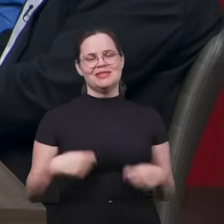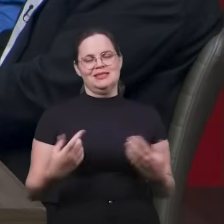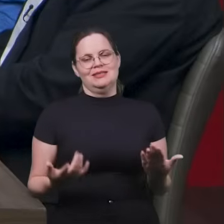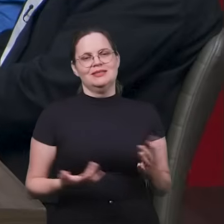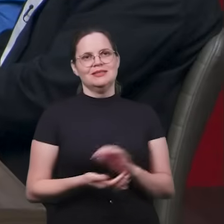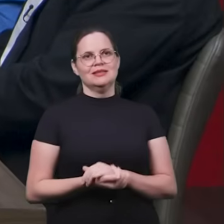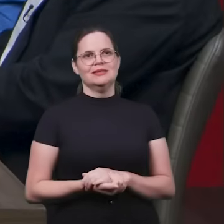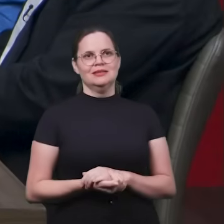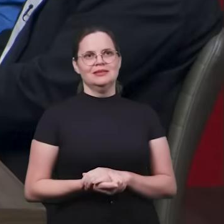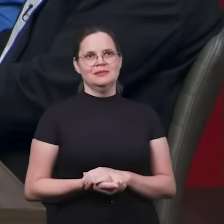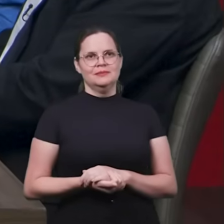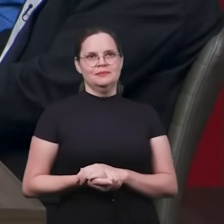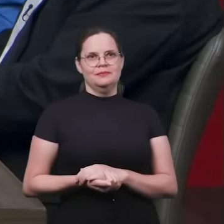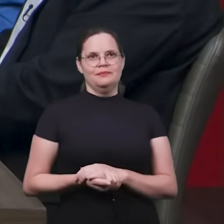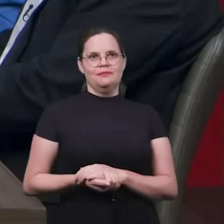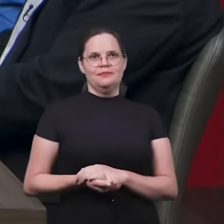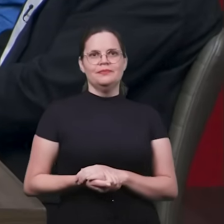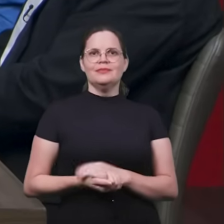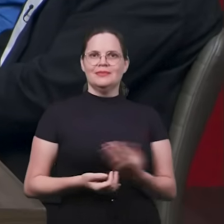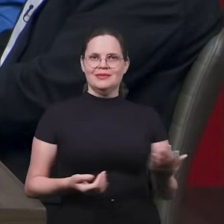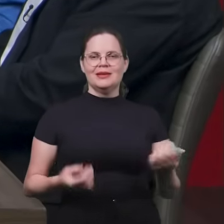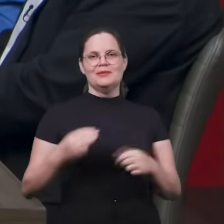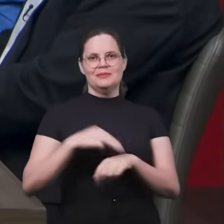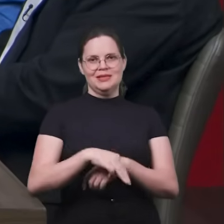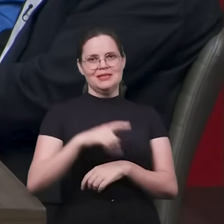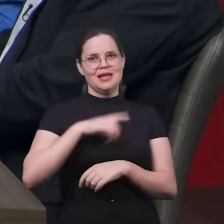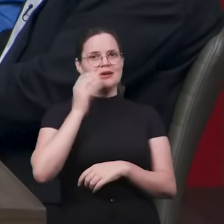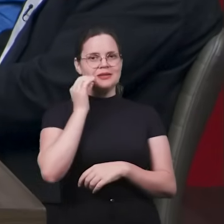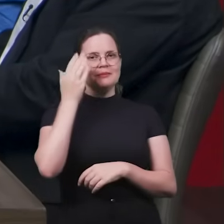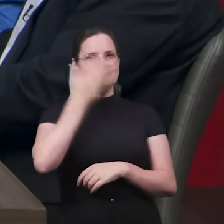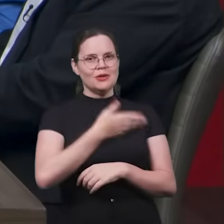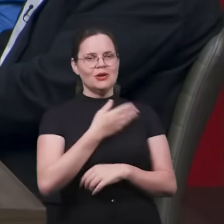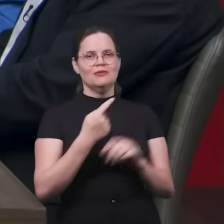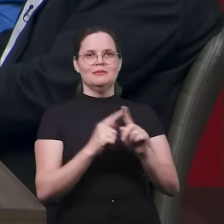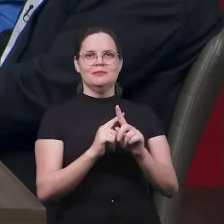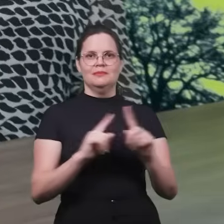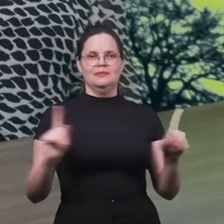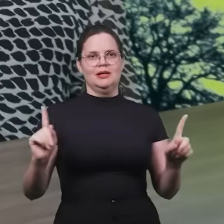Deus. Ministério tem prova, né? São provados, mas